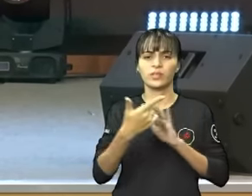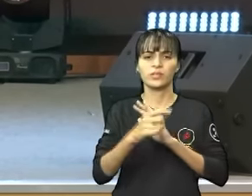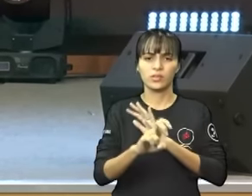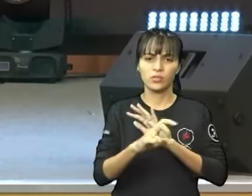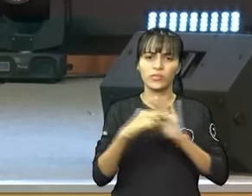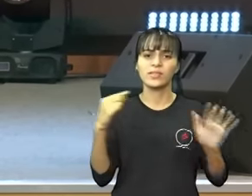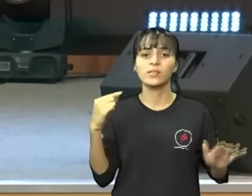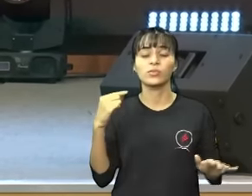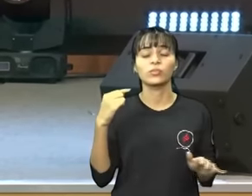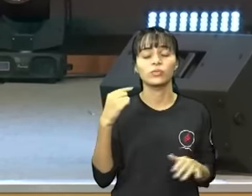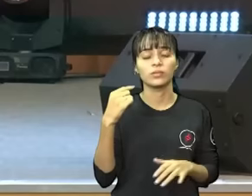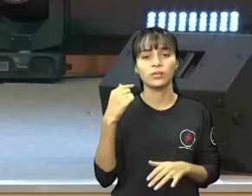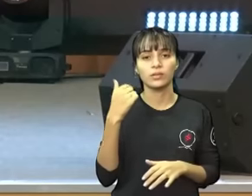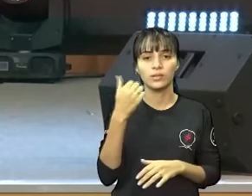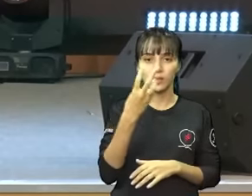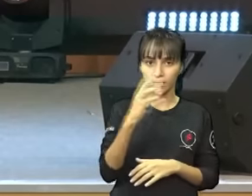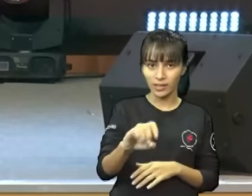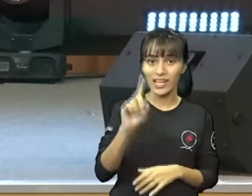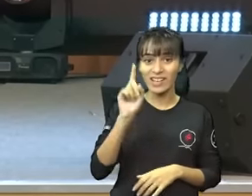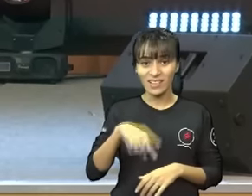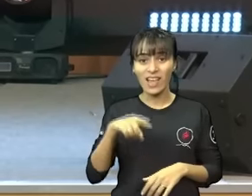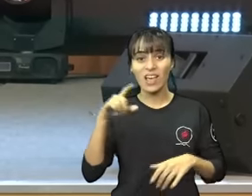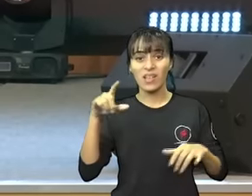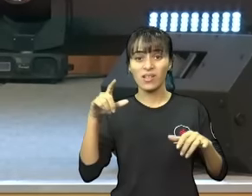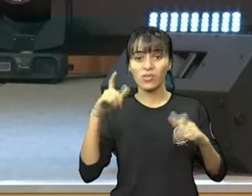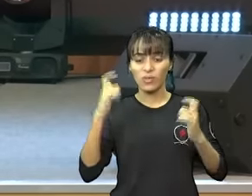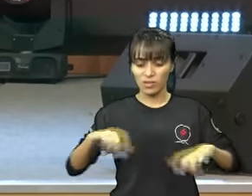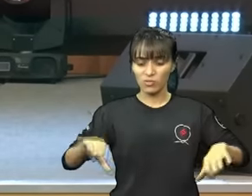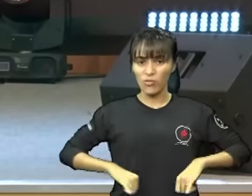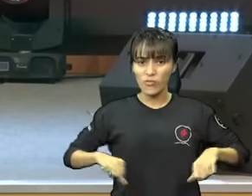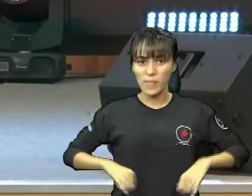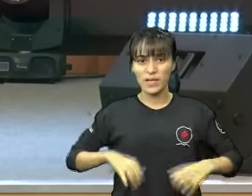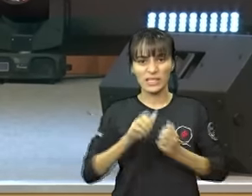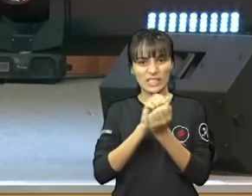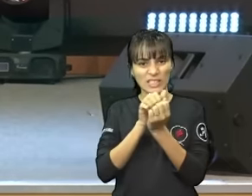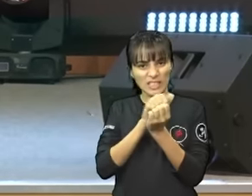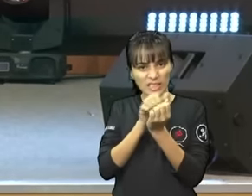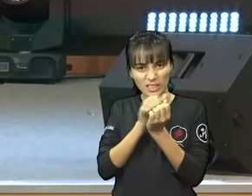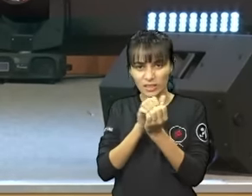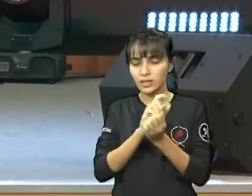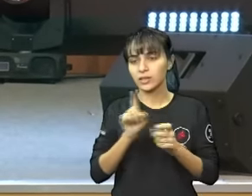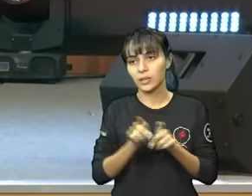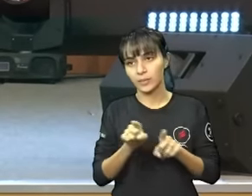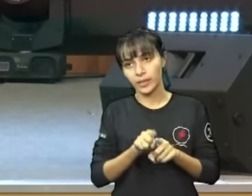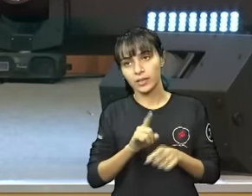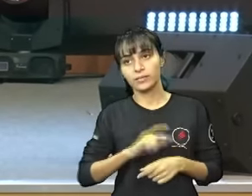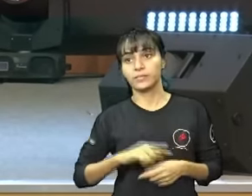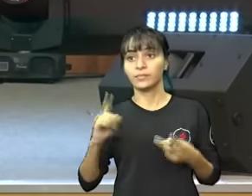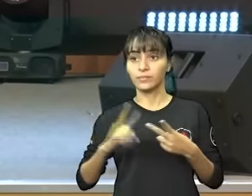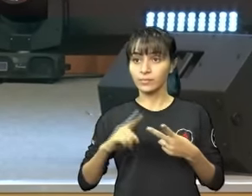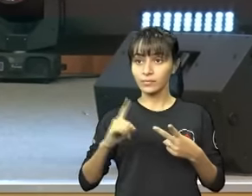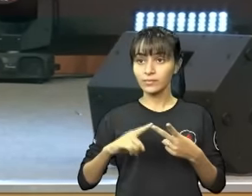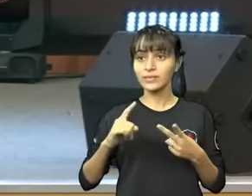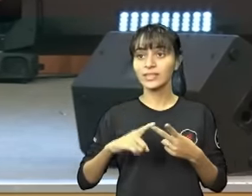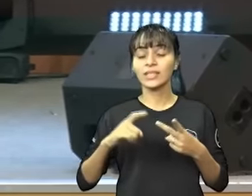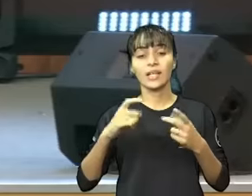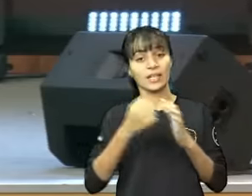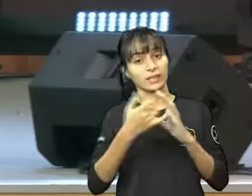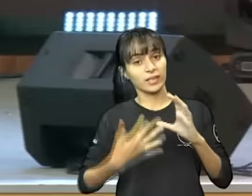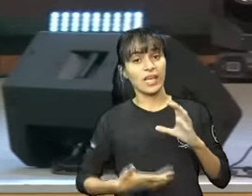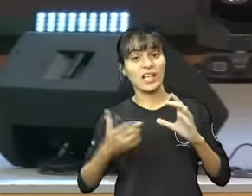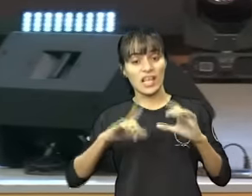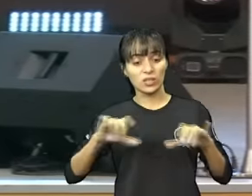inferno é um lugar de pranto e ranger de dentes a segunda característica do inferno lugar de Sofrimento Eterno